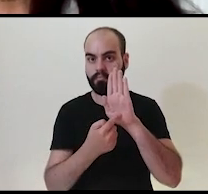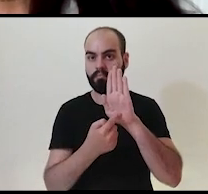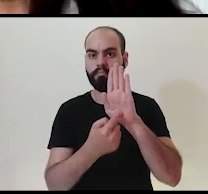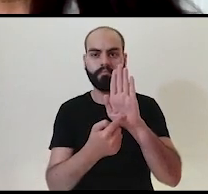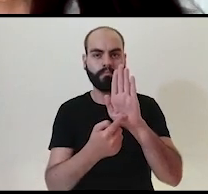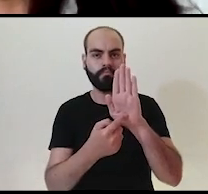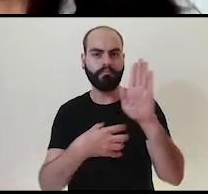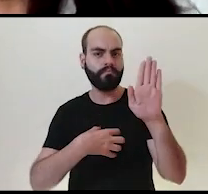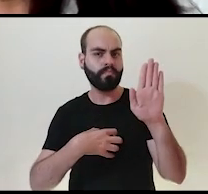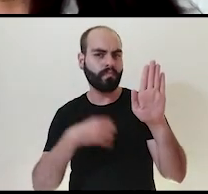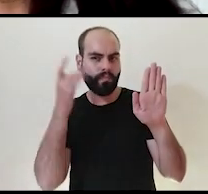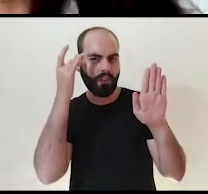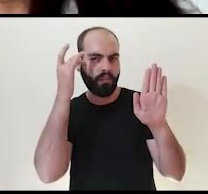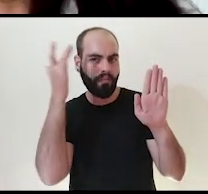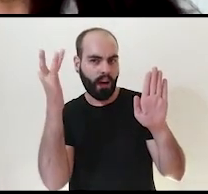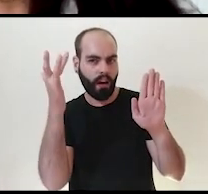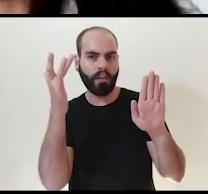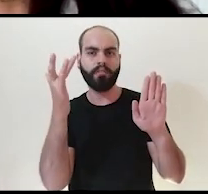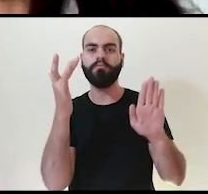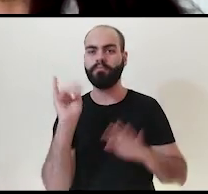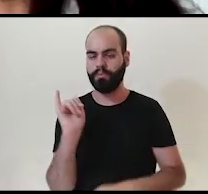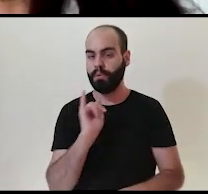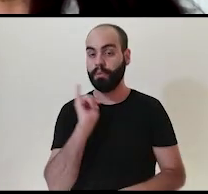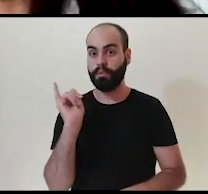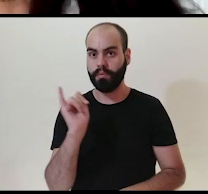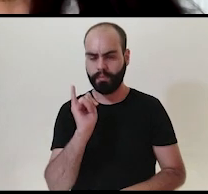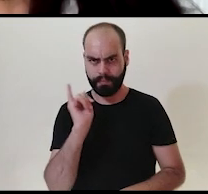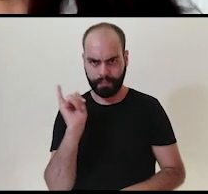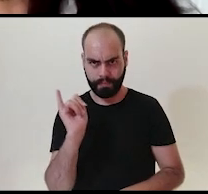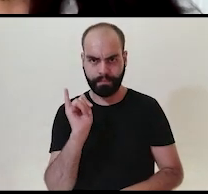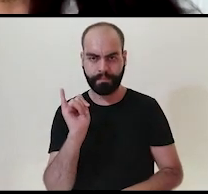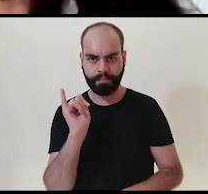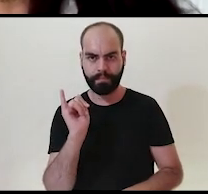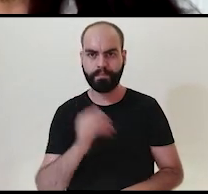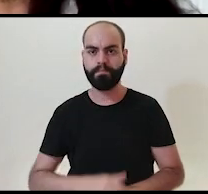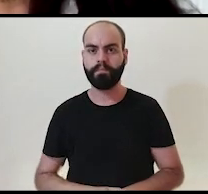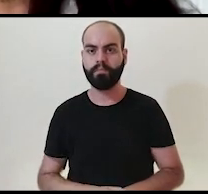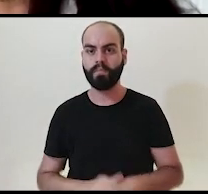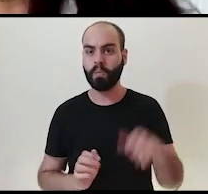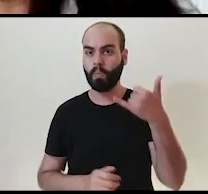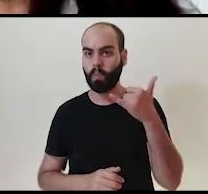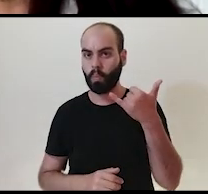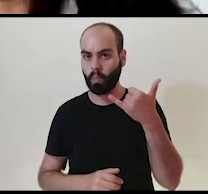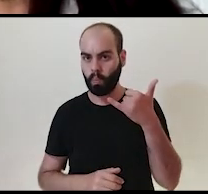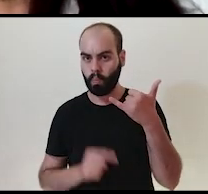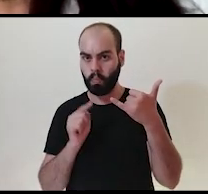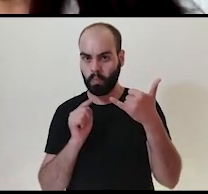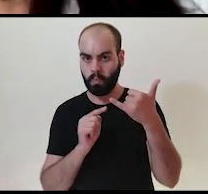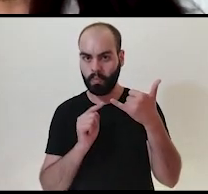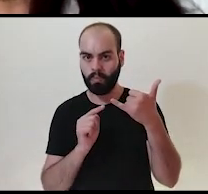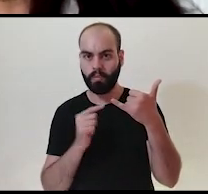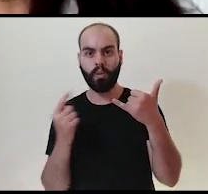é fácil e muito útil, que é a regra dos terços. Então, assim, no próprio celular, a